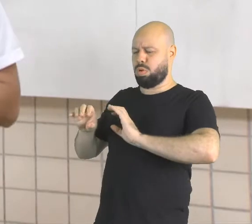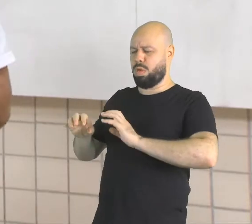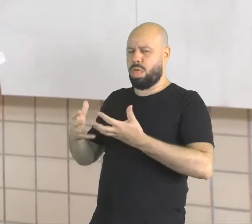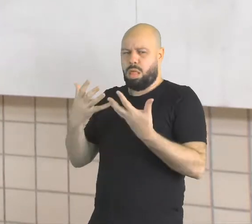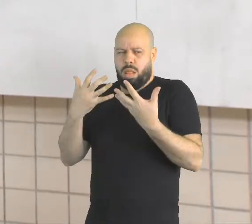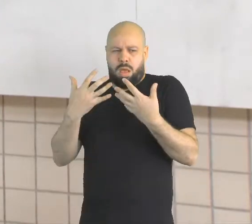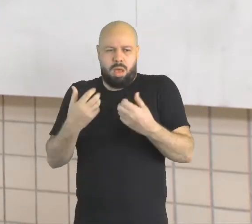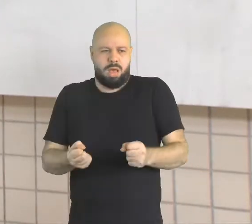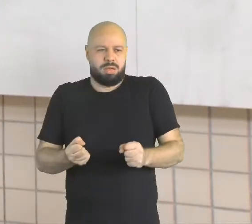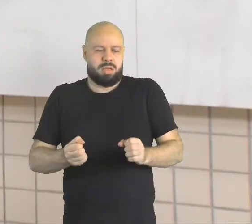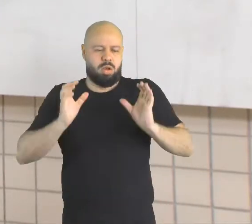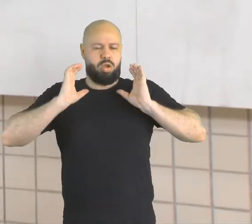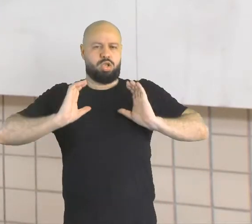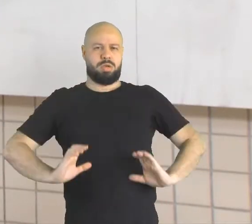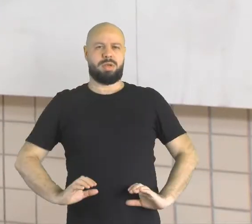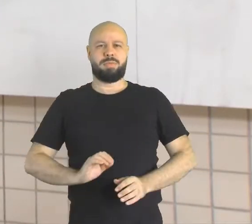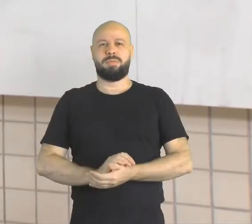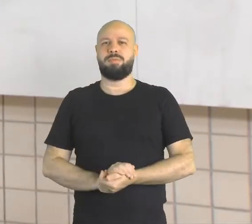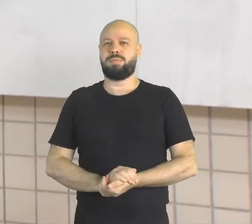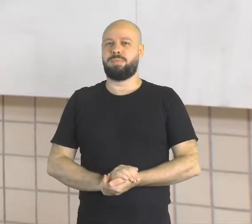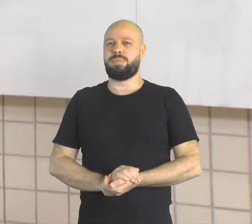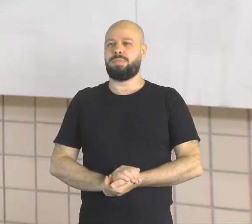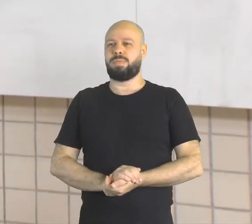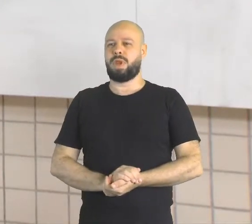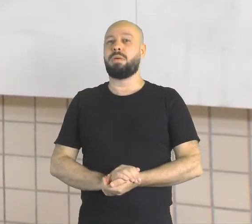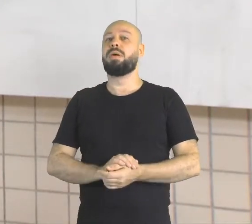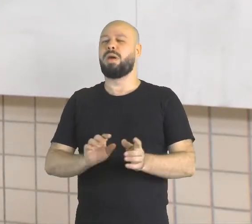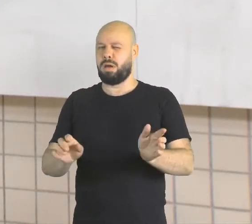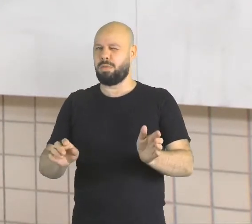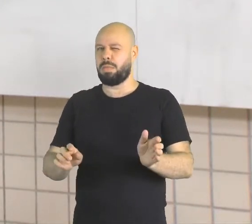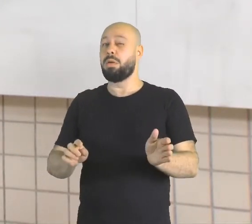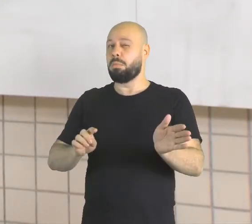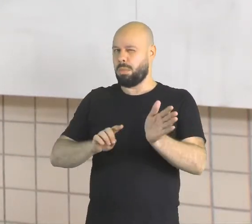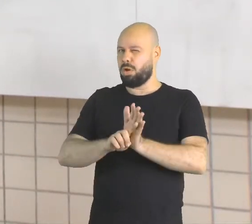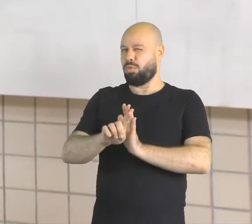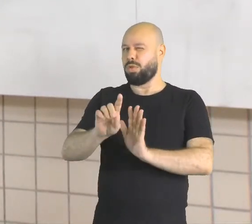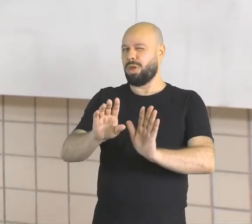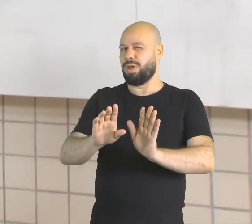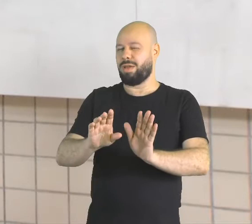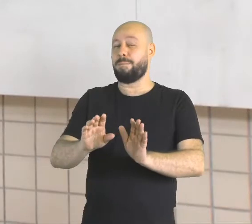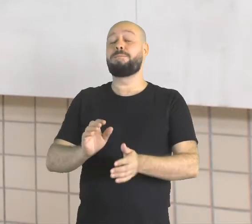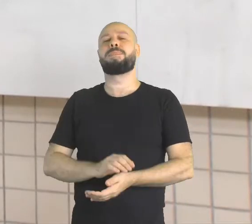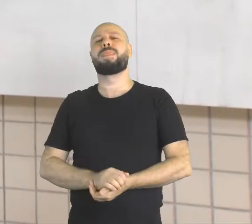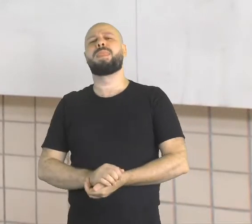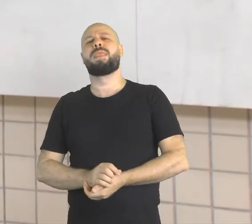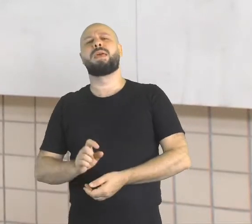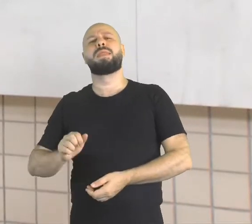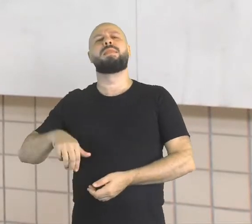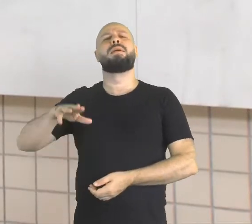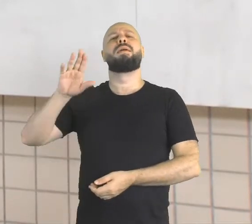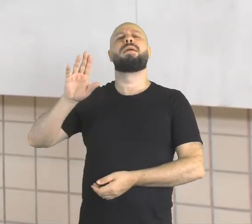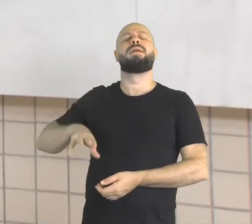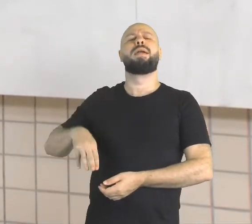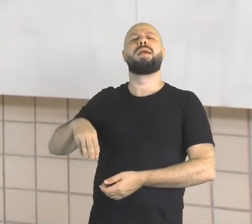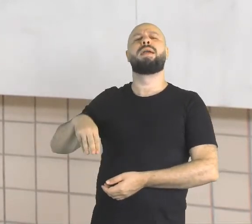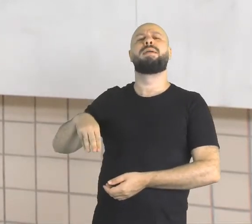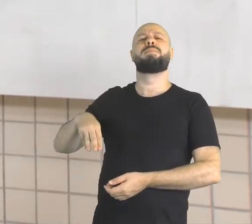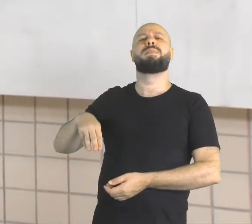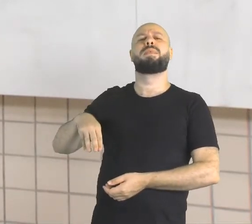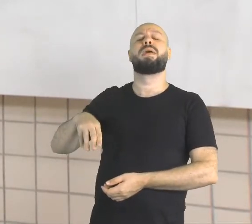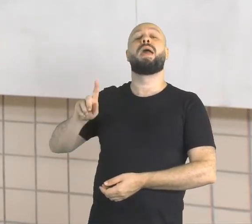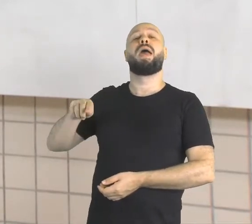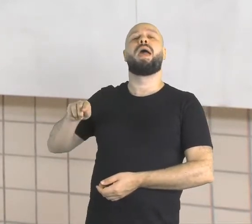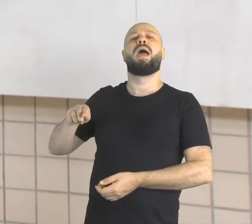verdade, eu vou deixar um ponto de interrogação. Quem seria realmente o